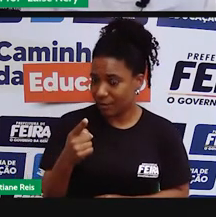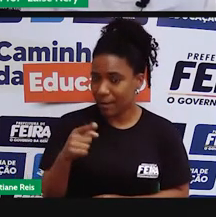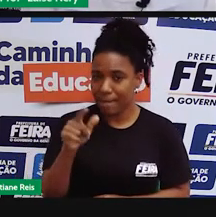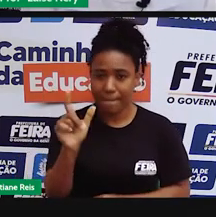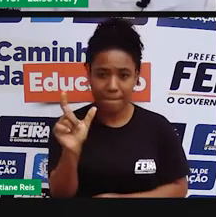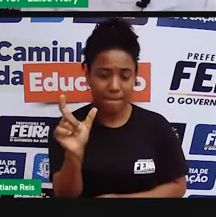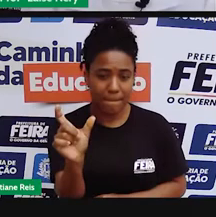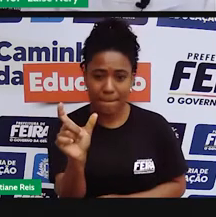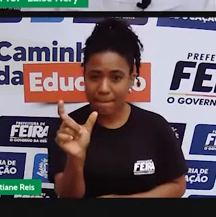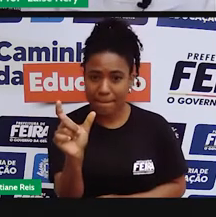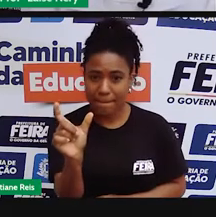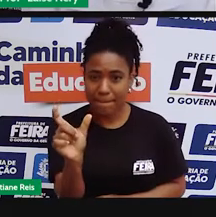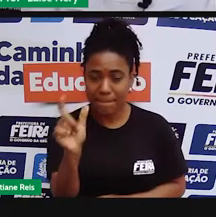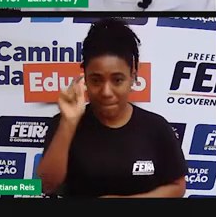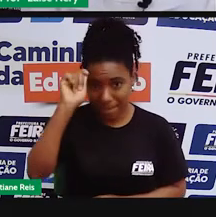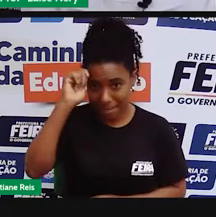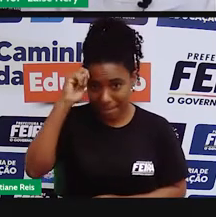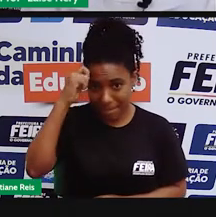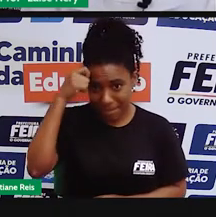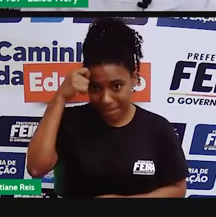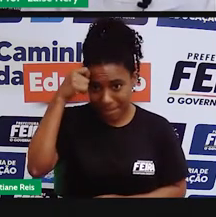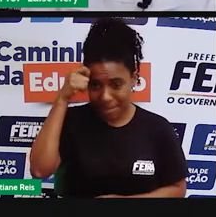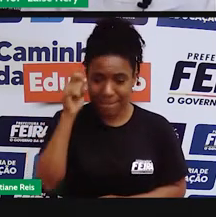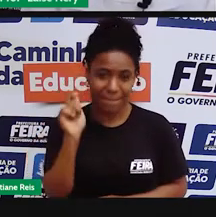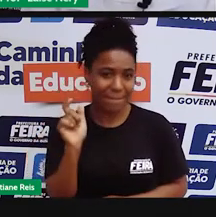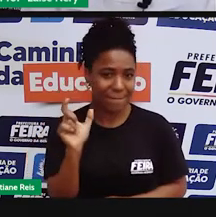palavras que estão